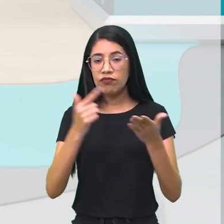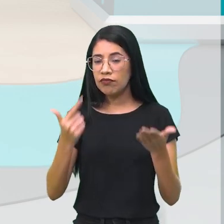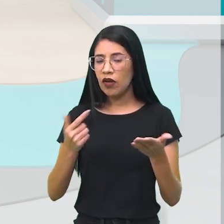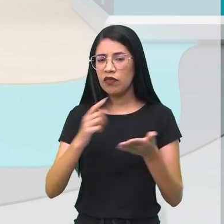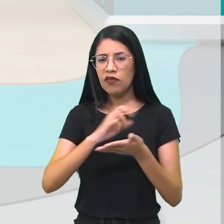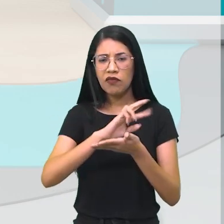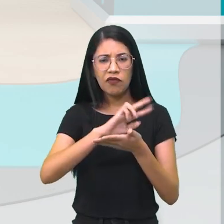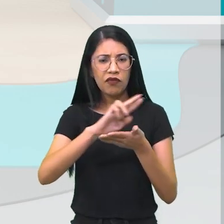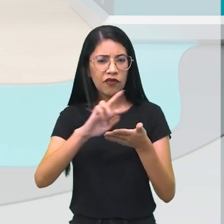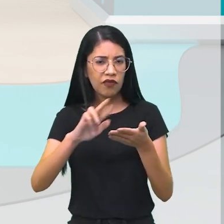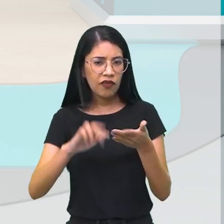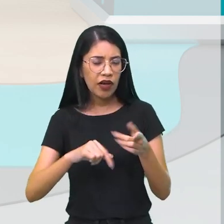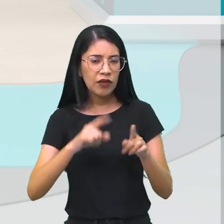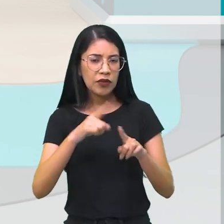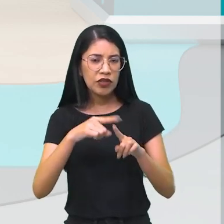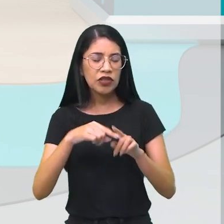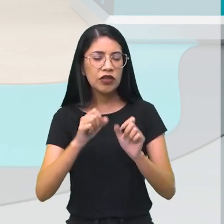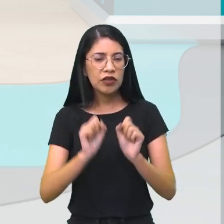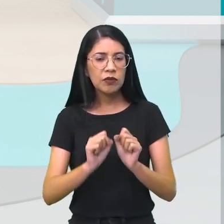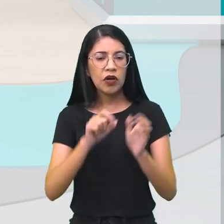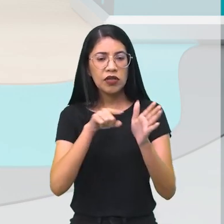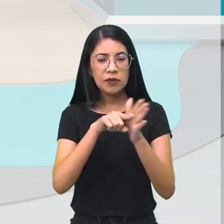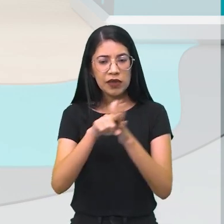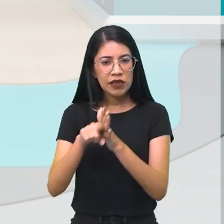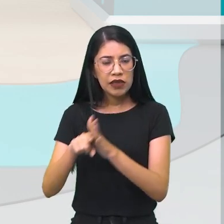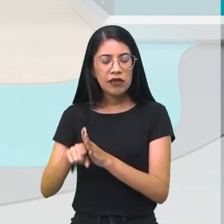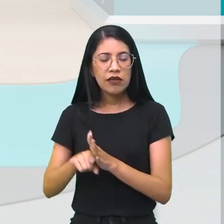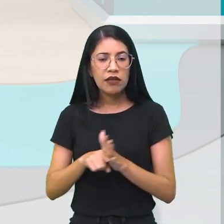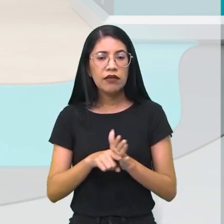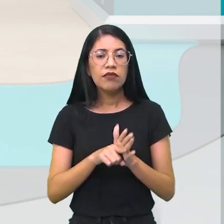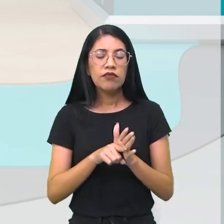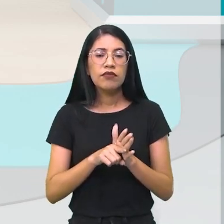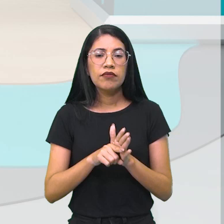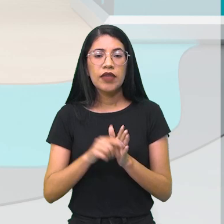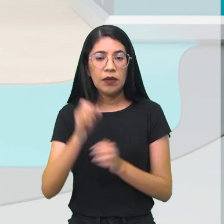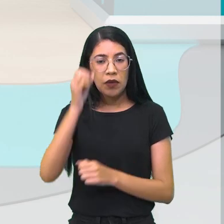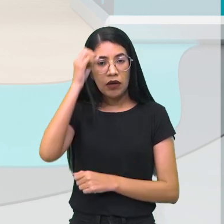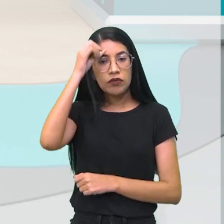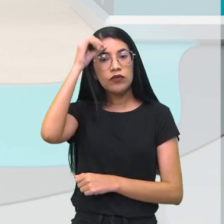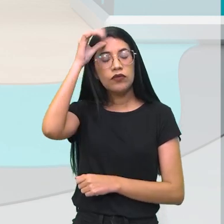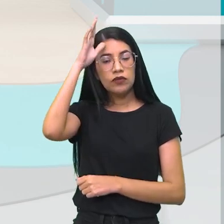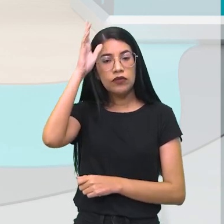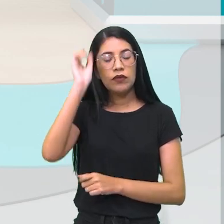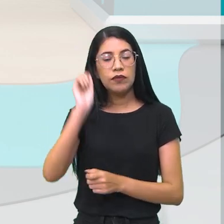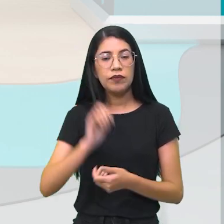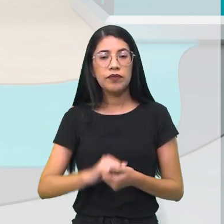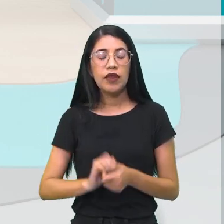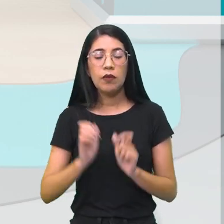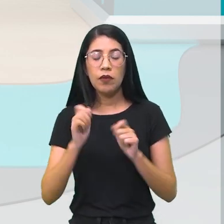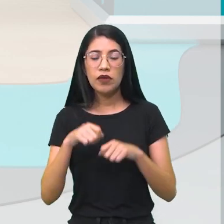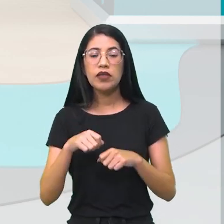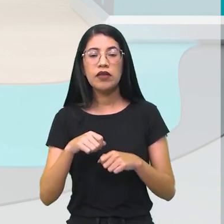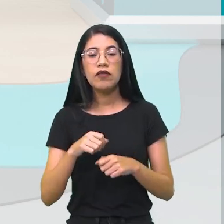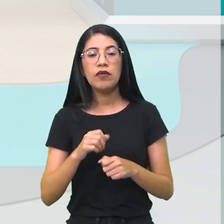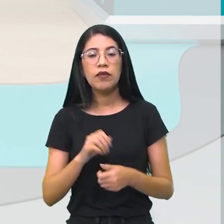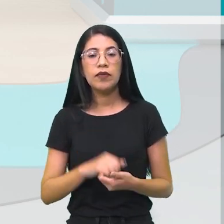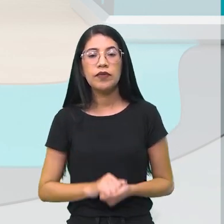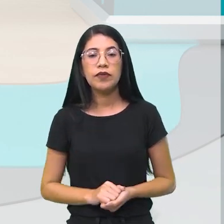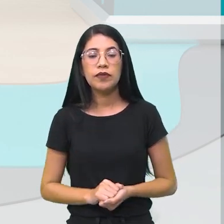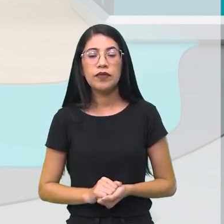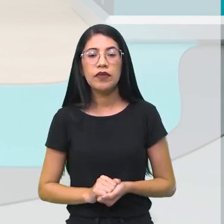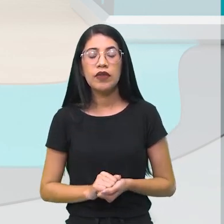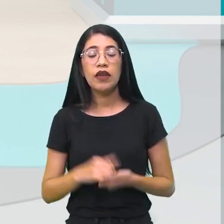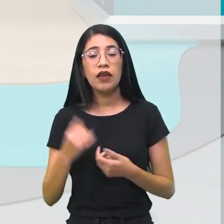todo tipo de campo de conhecimento que você possa adquirir esse conhecimento, né, que você possa buscar esse conhecimento,